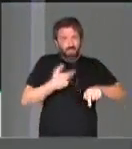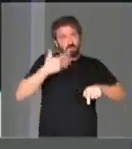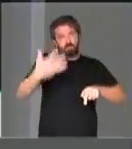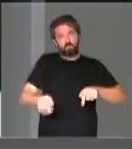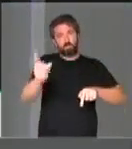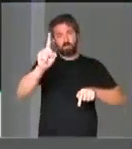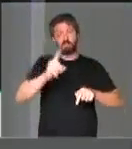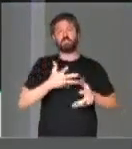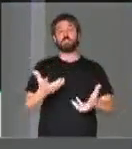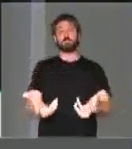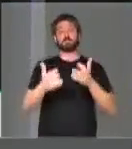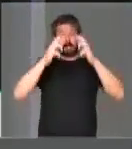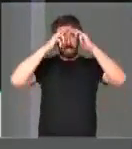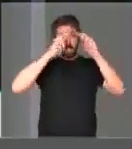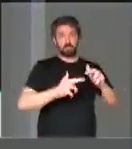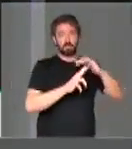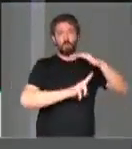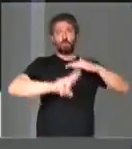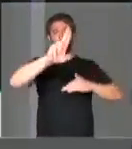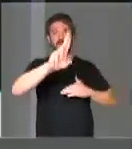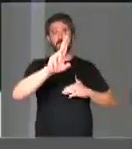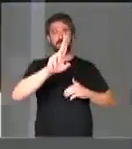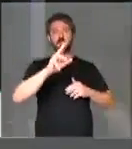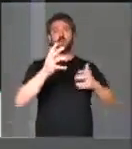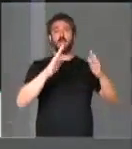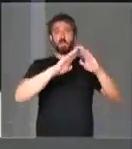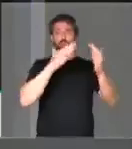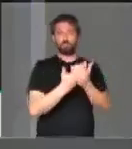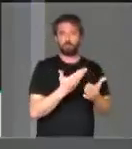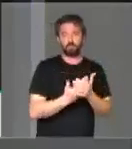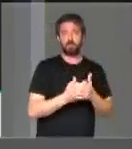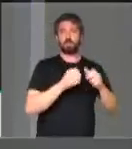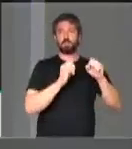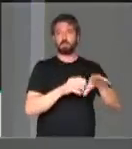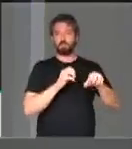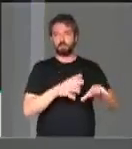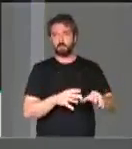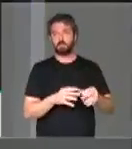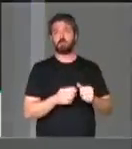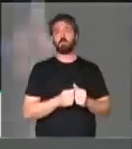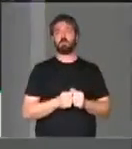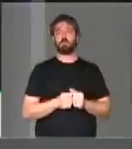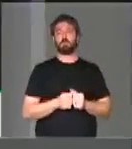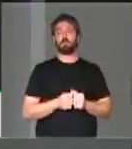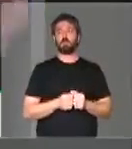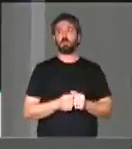jeito, exigimos respeito às universidades, às escolas, à educação e